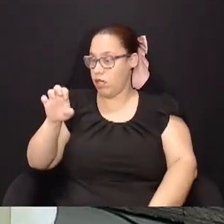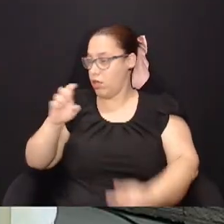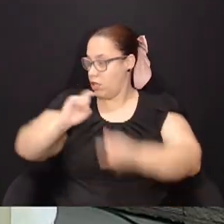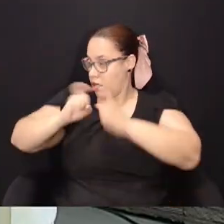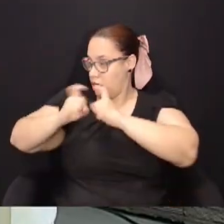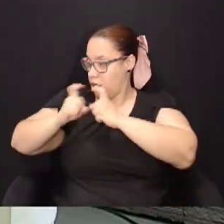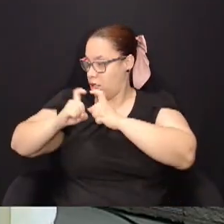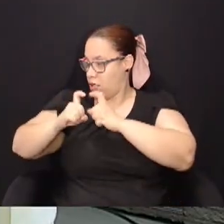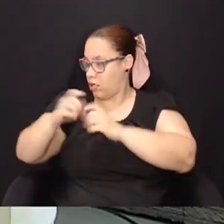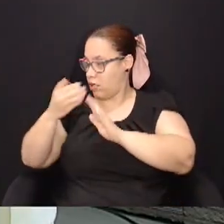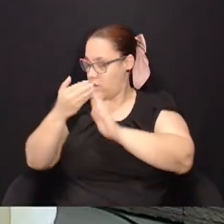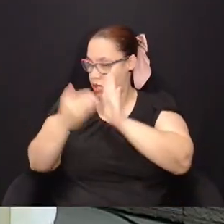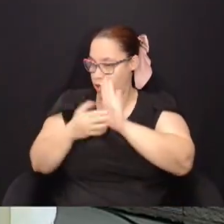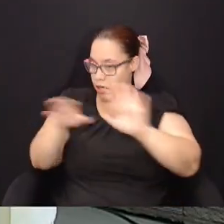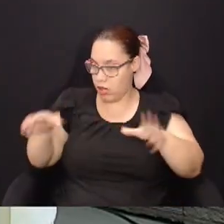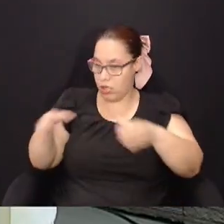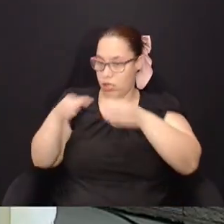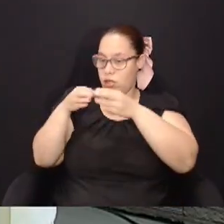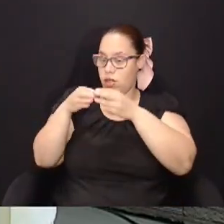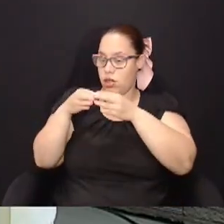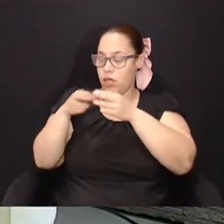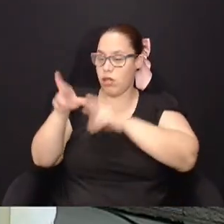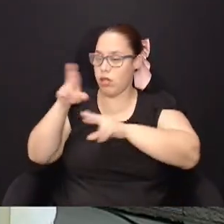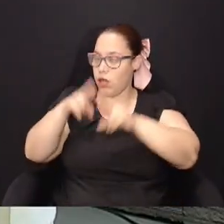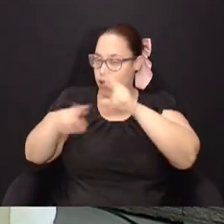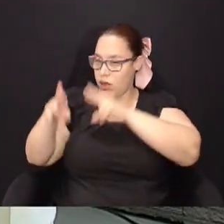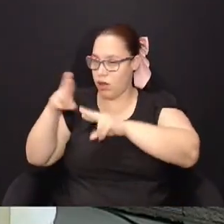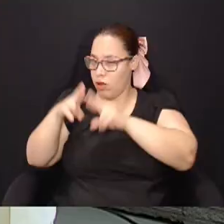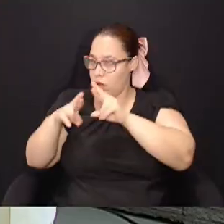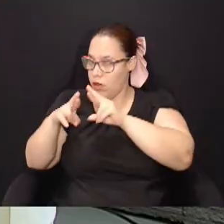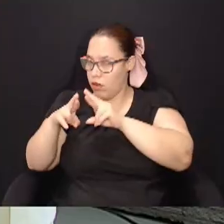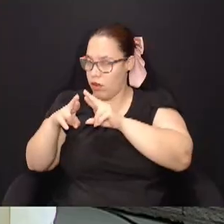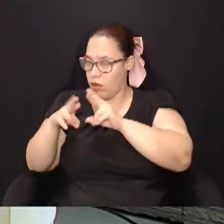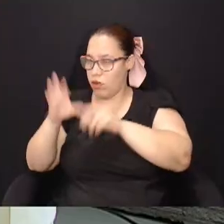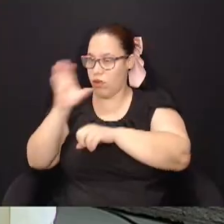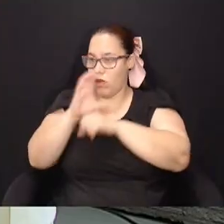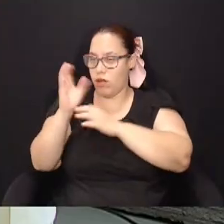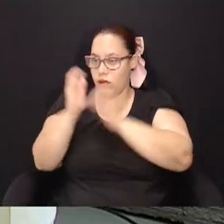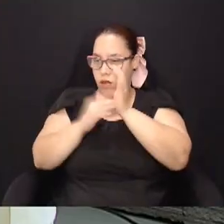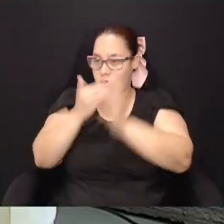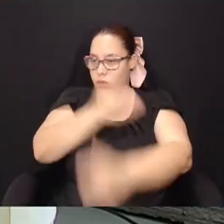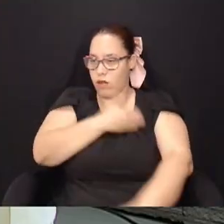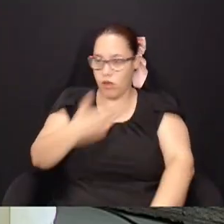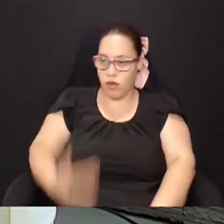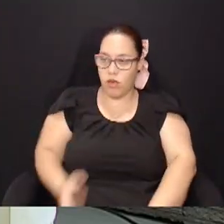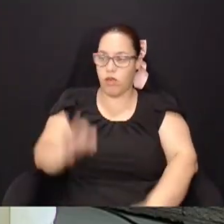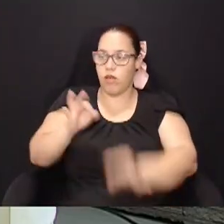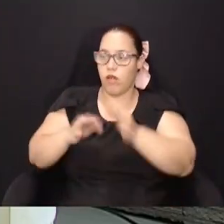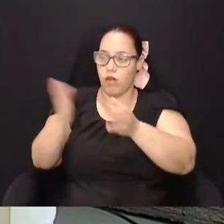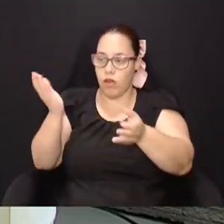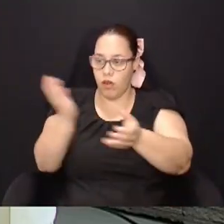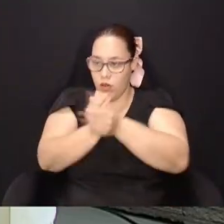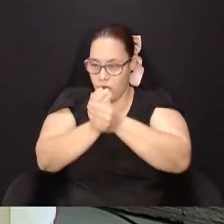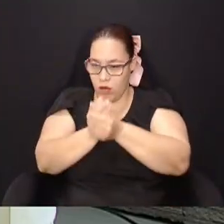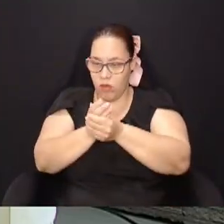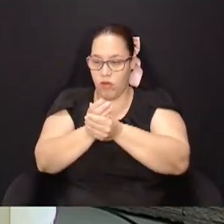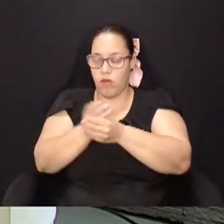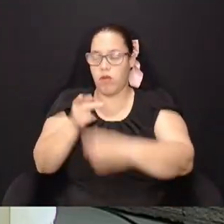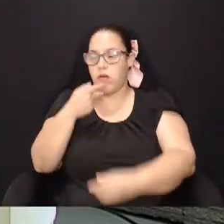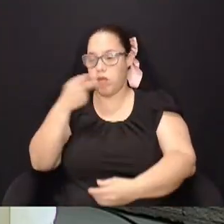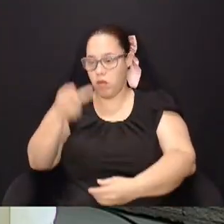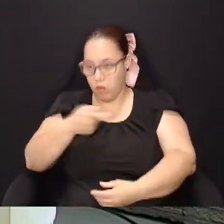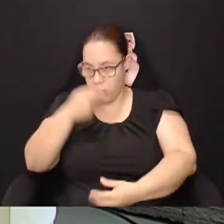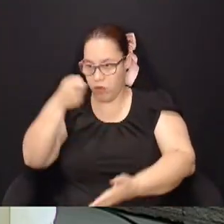órgãos colegiados fiscalizam recursos públicos, julgam processos e deliberam sobre contas